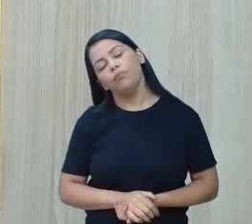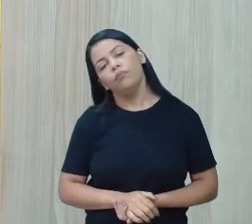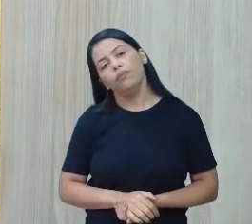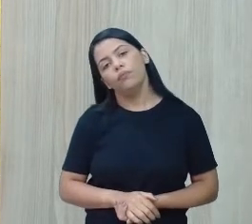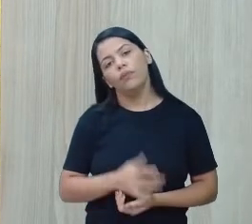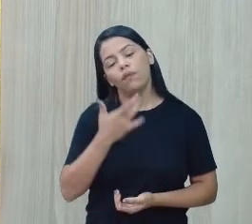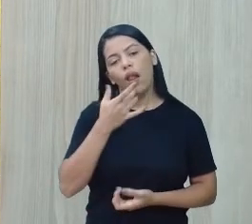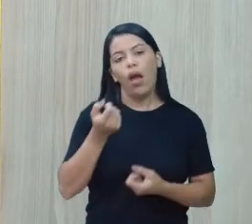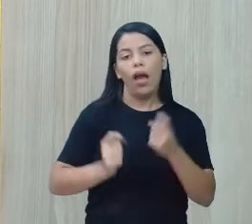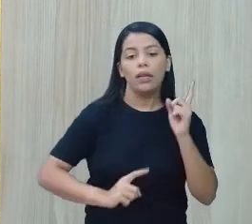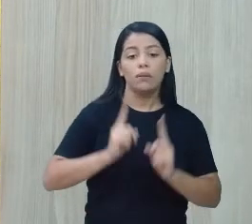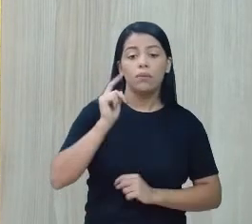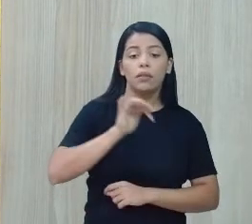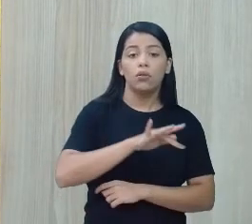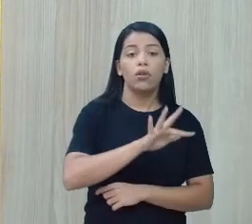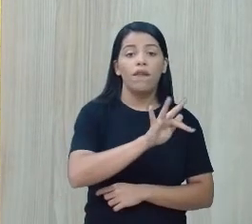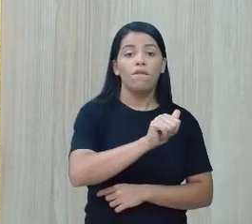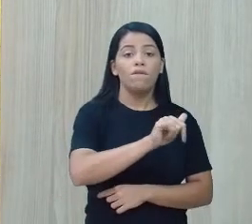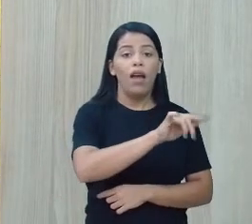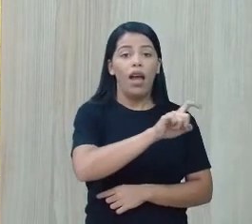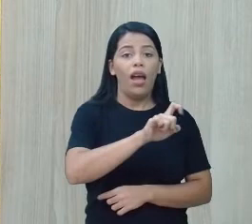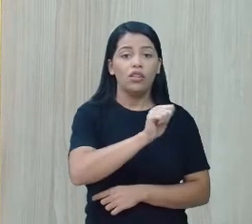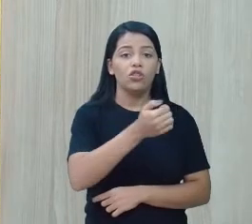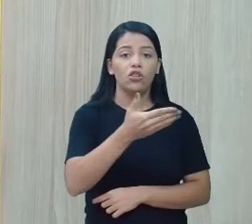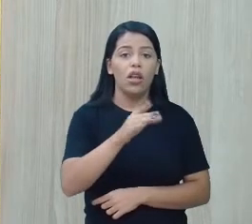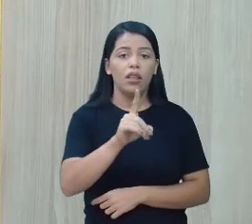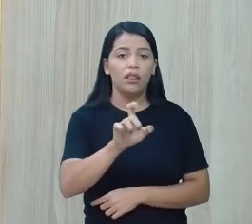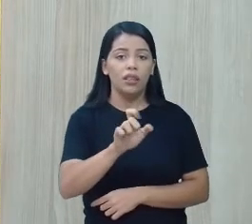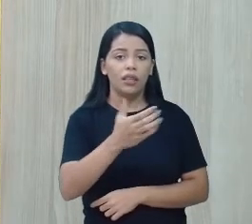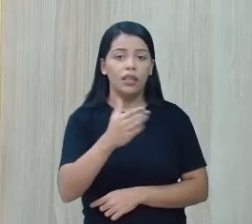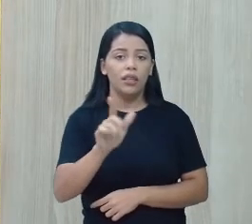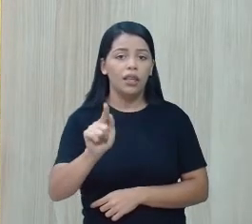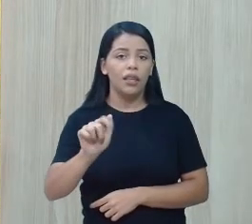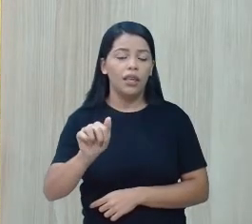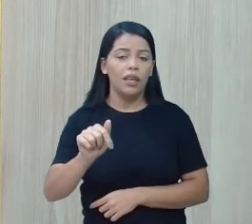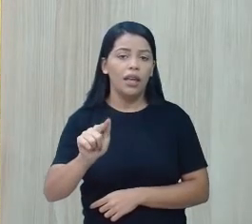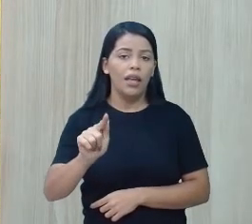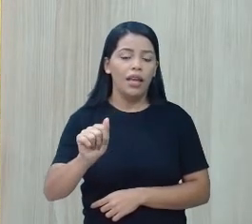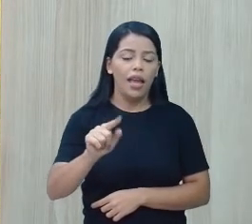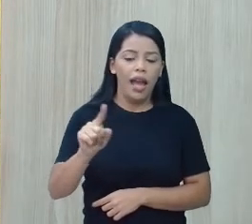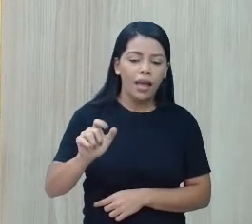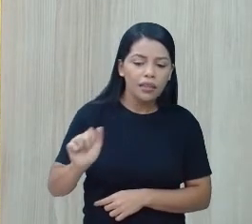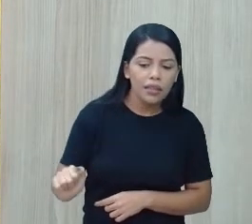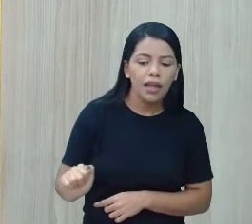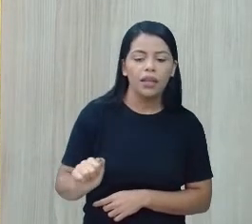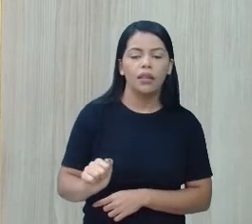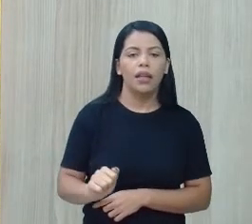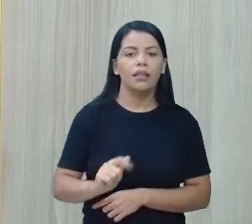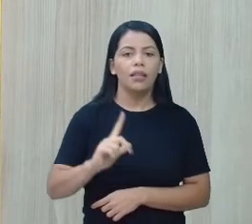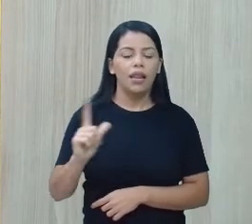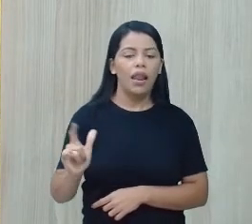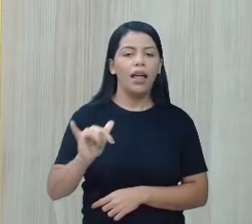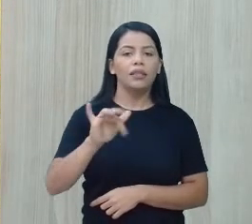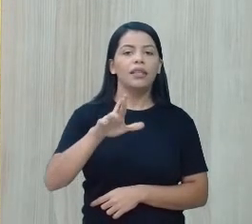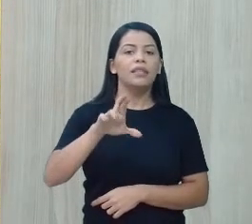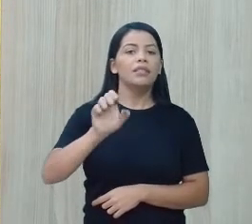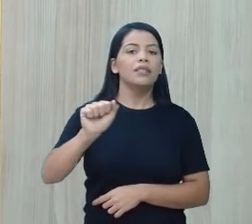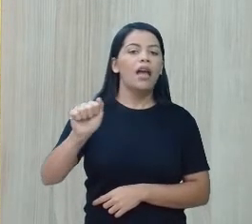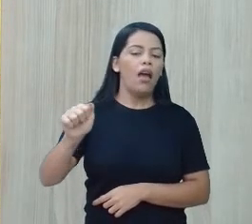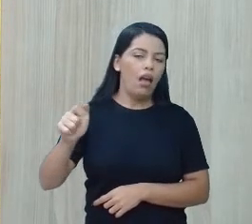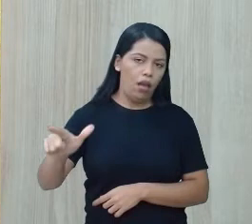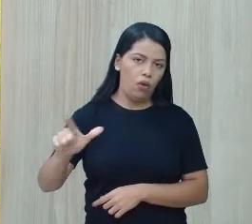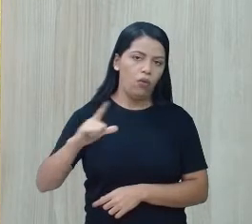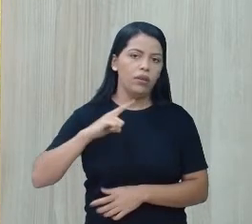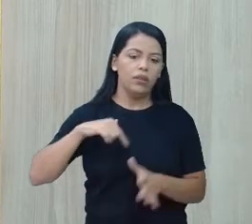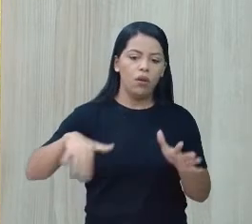expressão lá de faixa de Gaza, né, Israel, né, estados da região ali do Oriente Médio, quando você